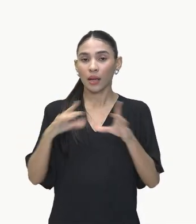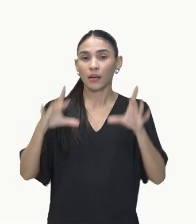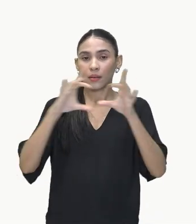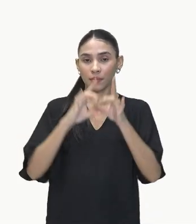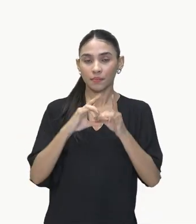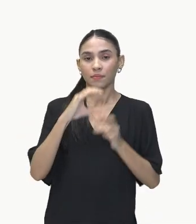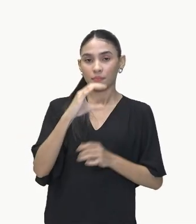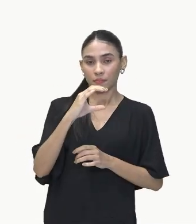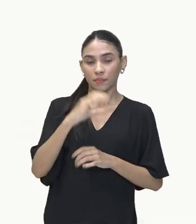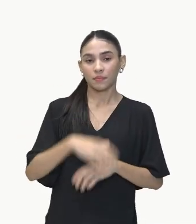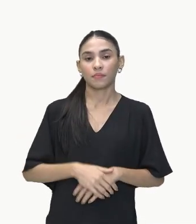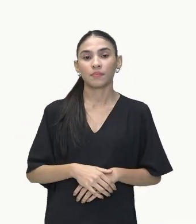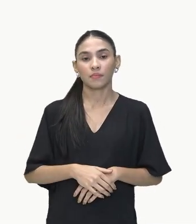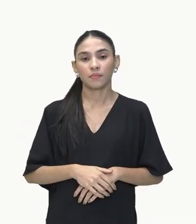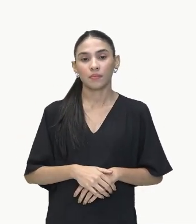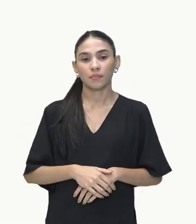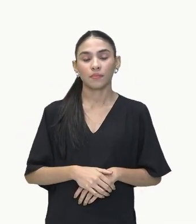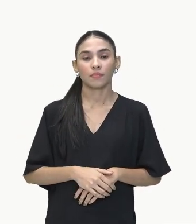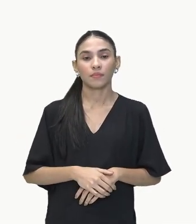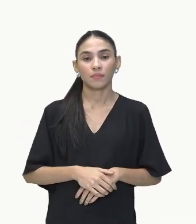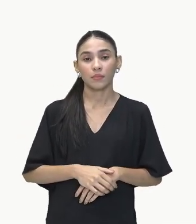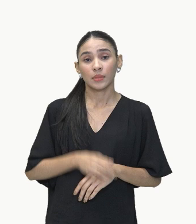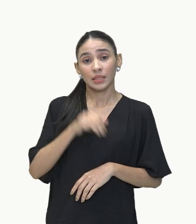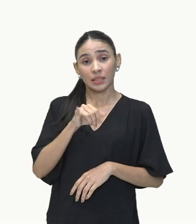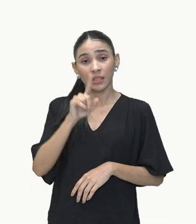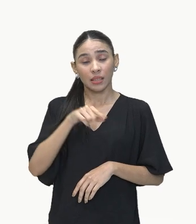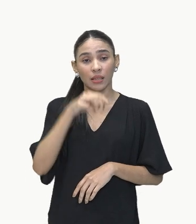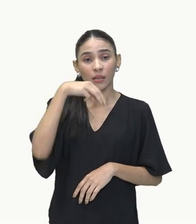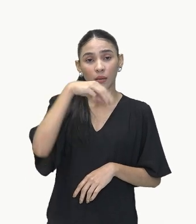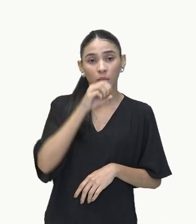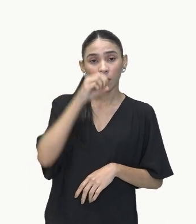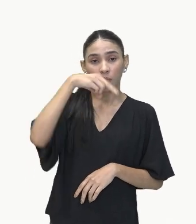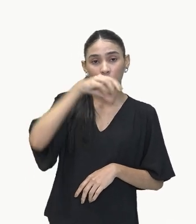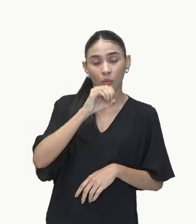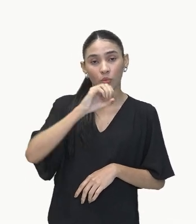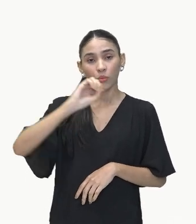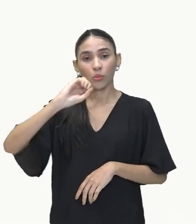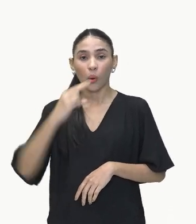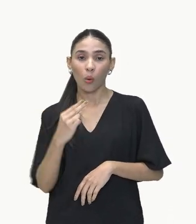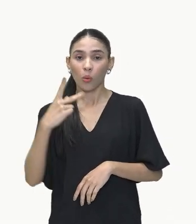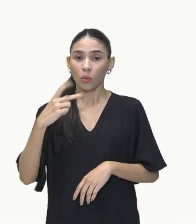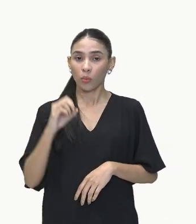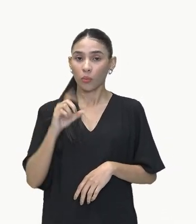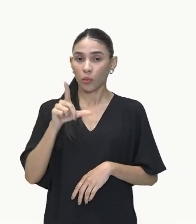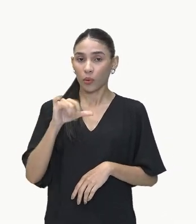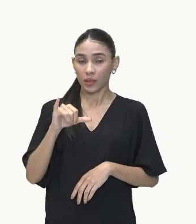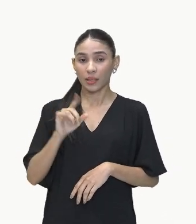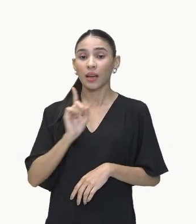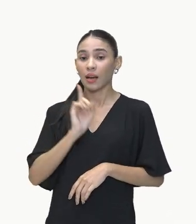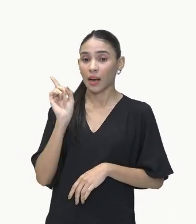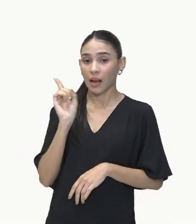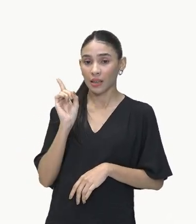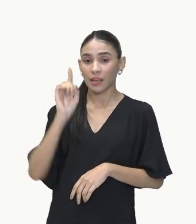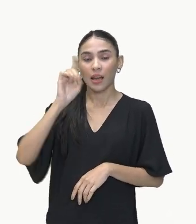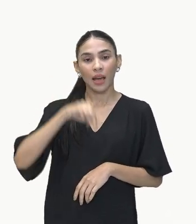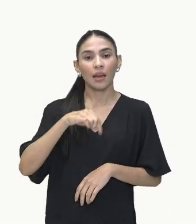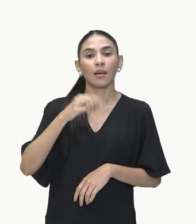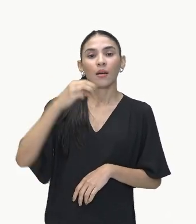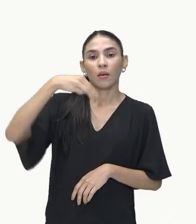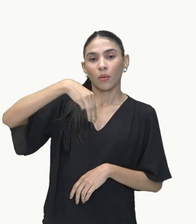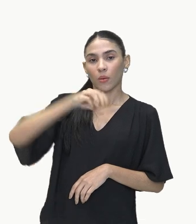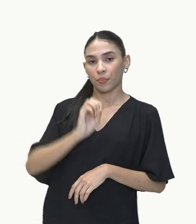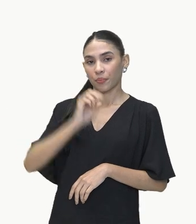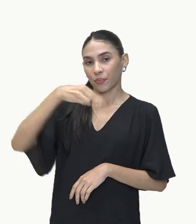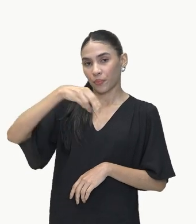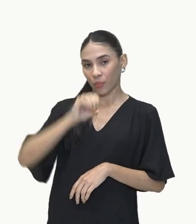eu preciso dizer se ela é mononuclear ou se ela é polinuclear. Ela é mononuclear. Basta isso, ó,